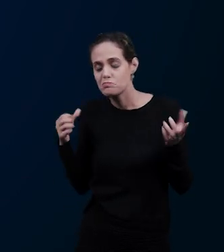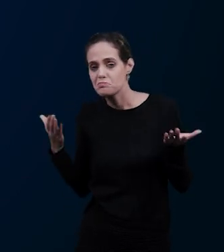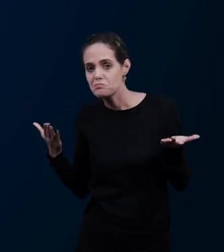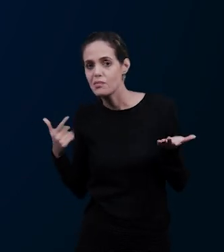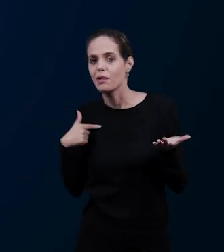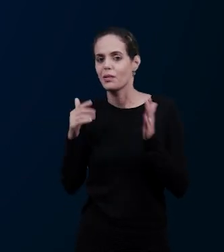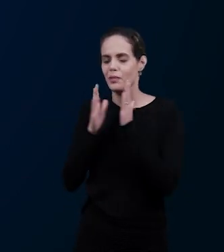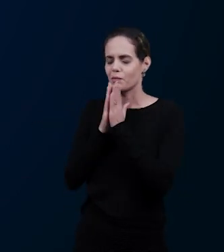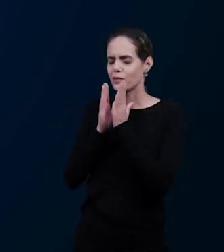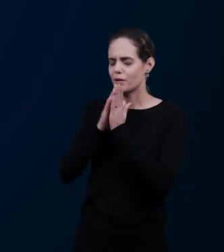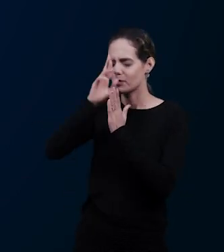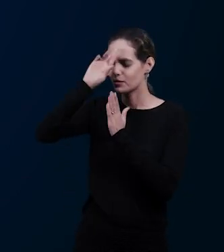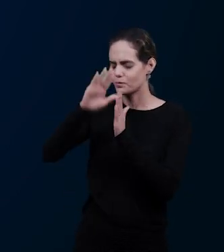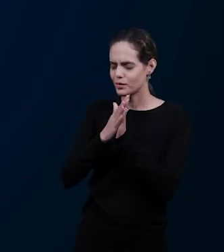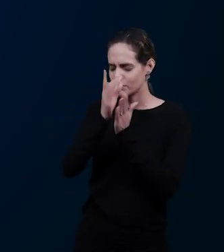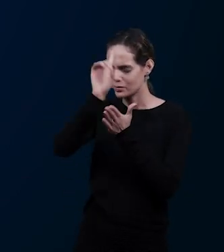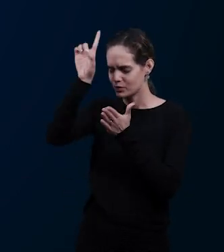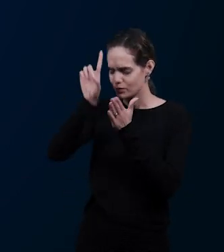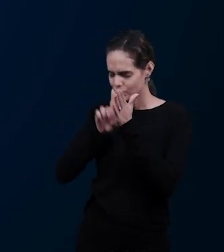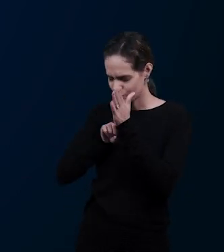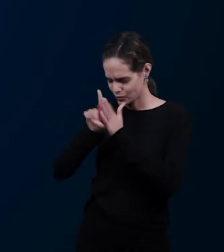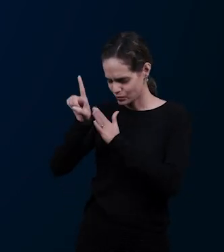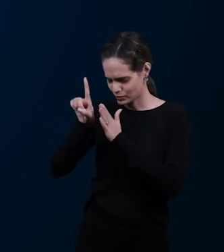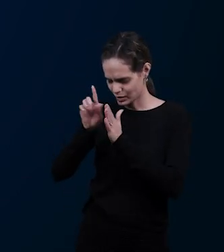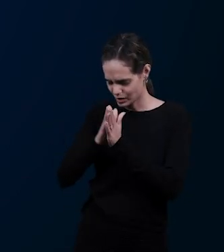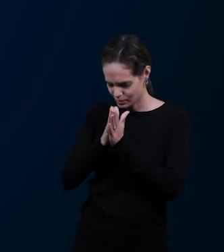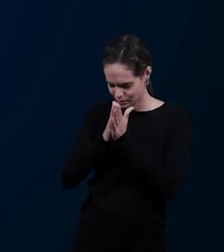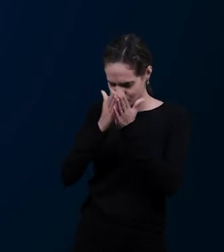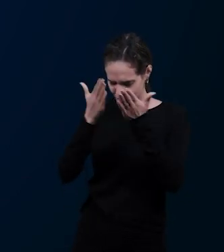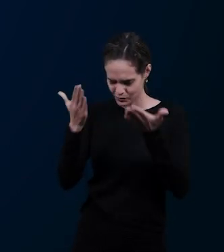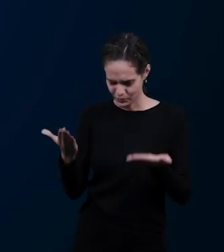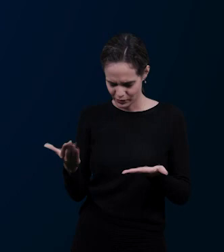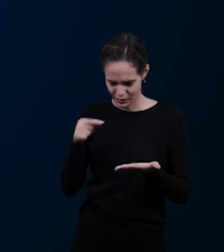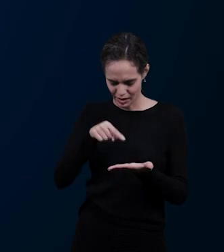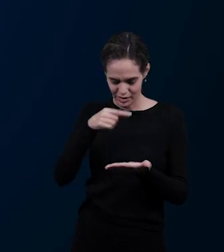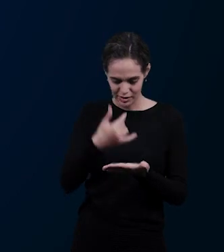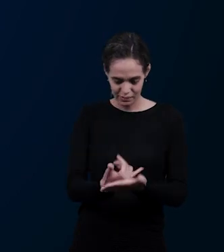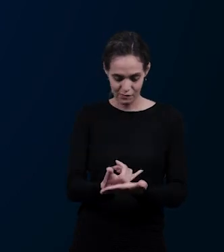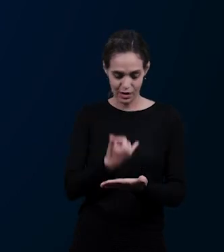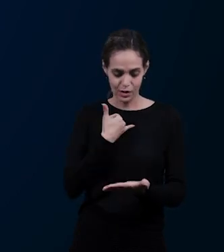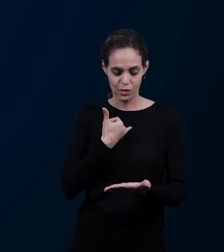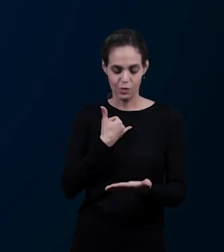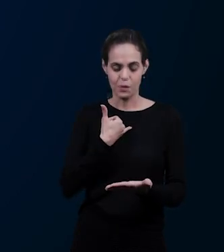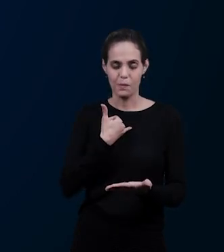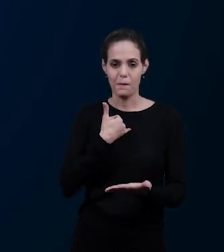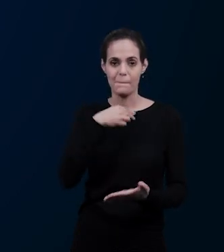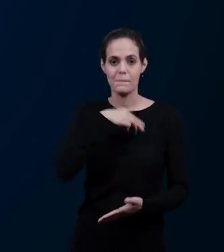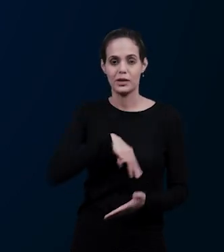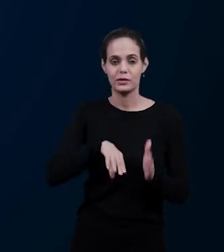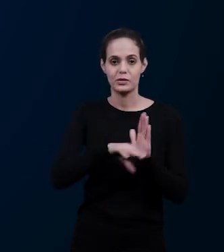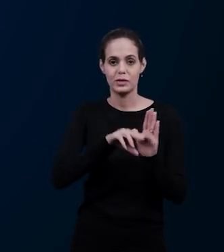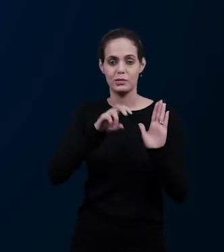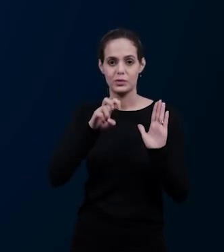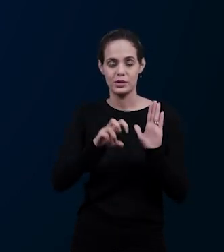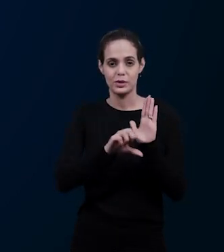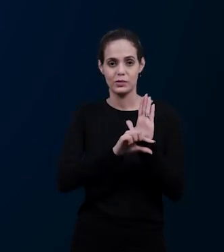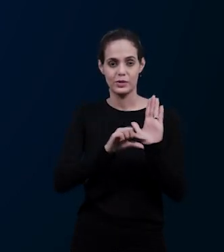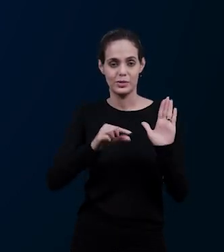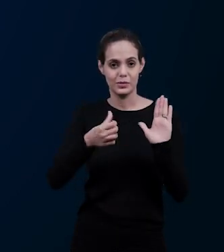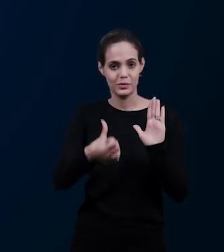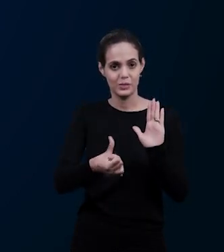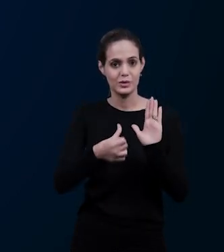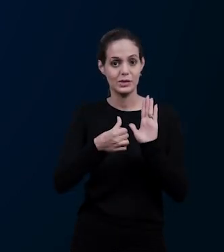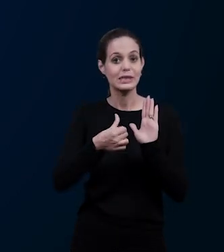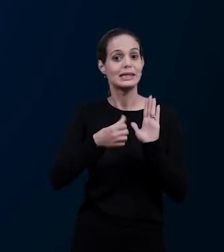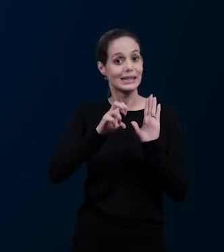não. Aí eu orei ao Senhor, abri a palavra no texto de Mateus, capítulo